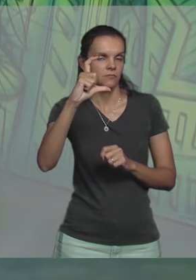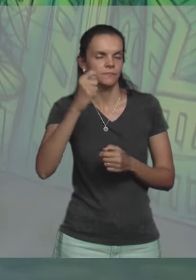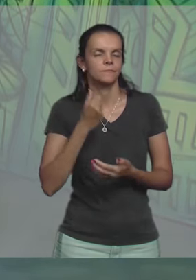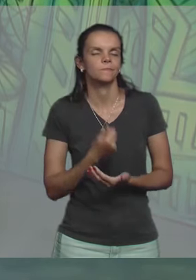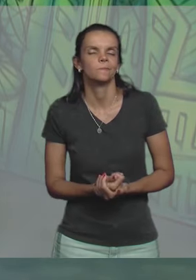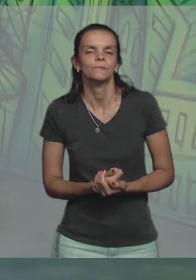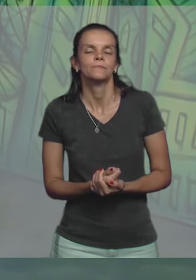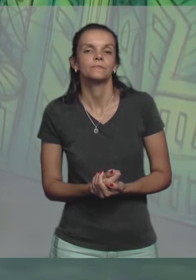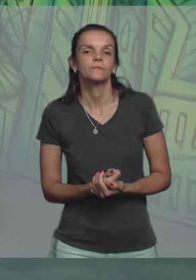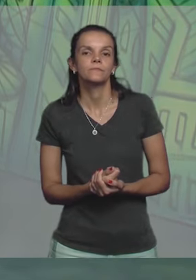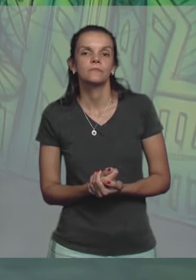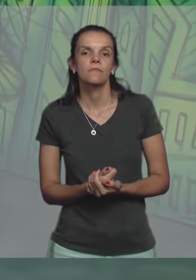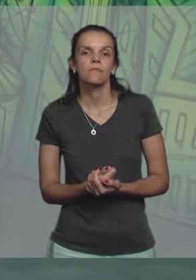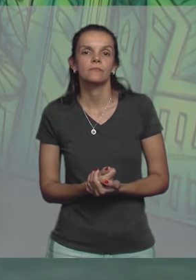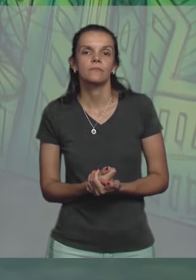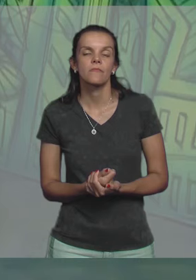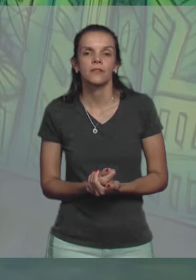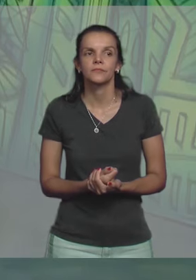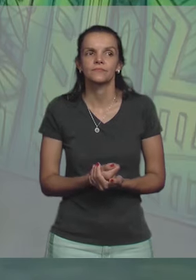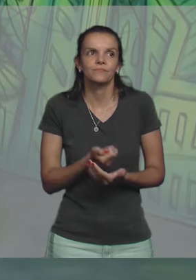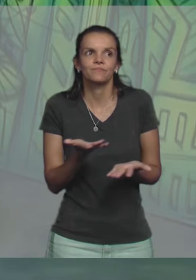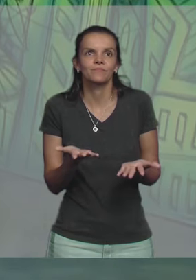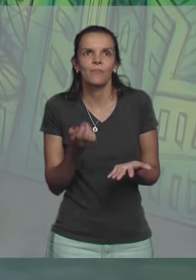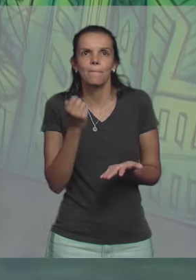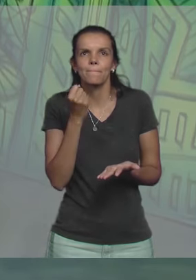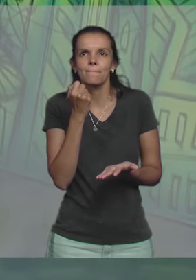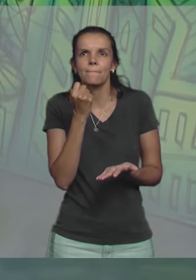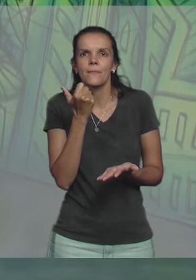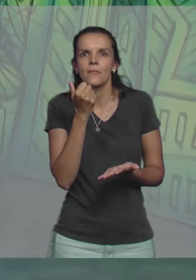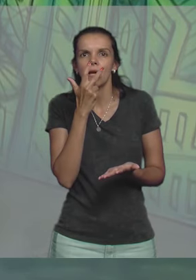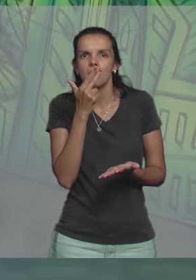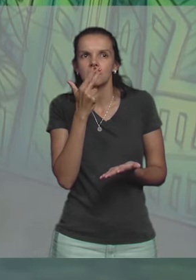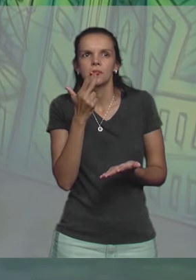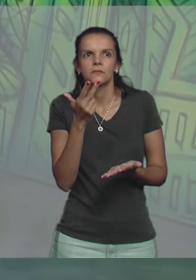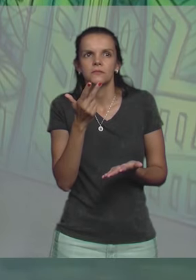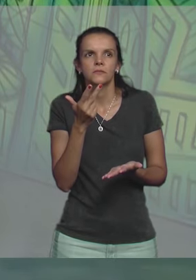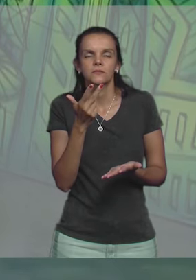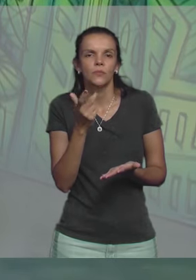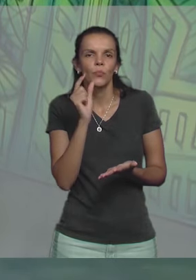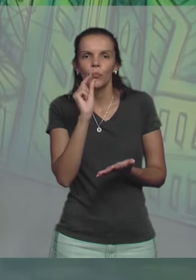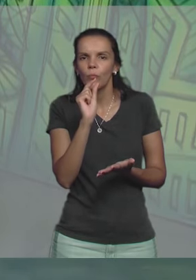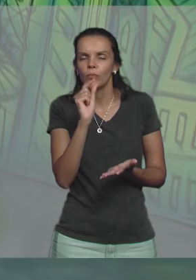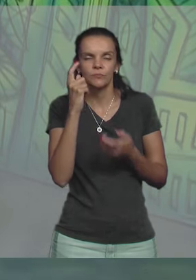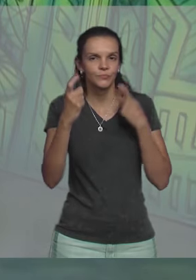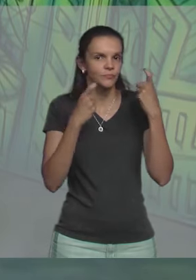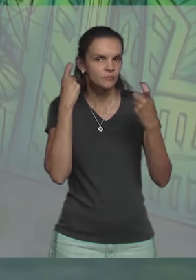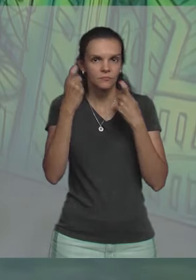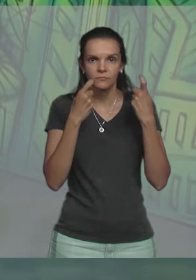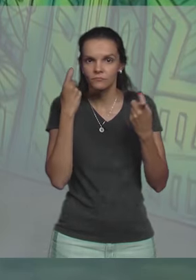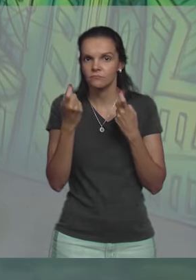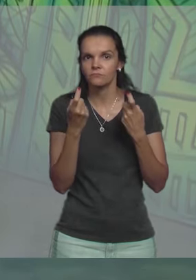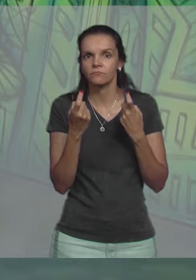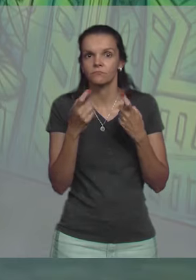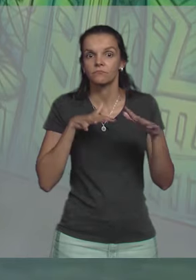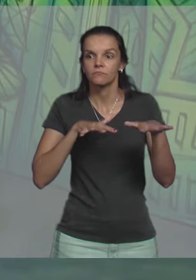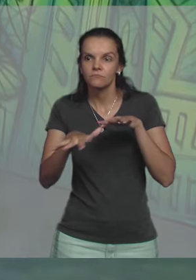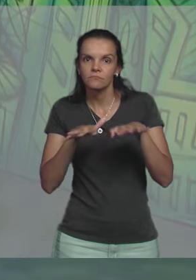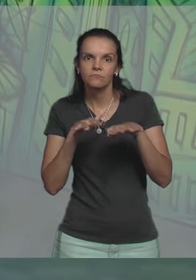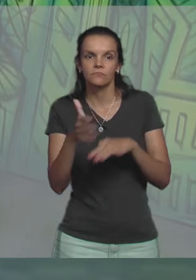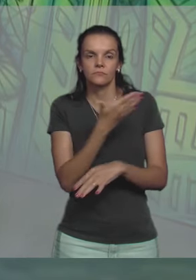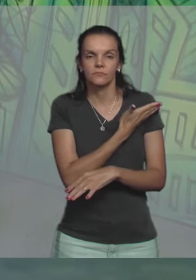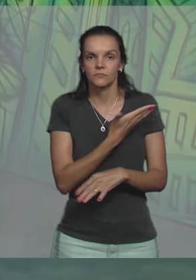a essa pouca preocupação com a mobilidade das pessoas que realmente